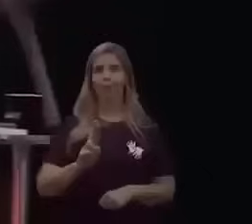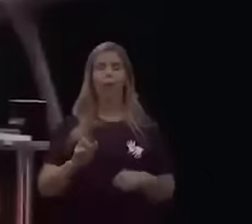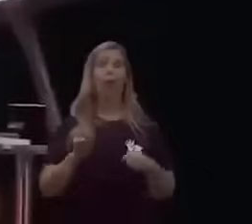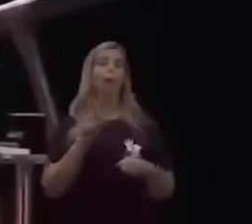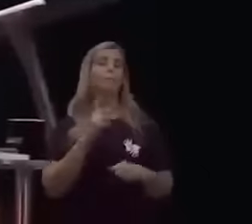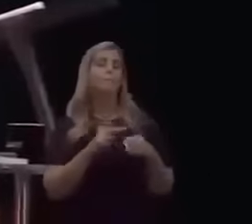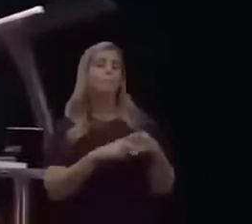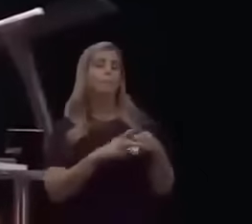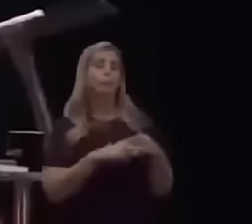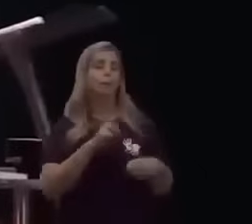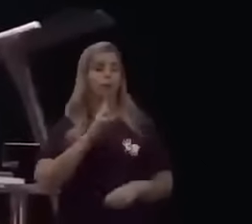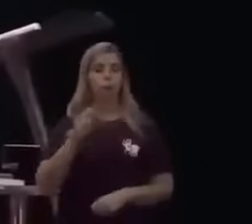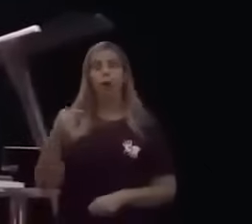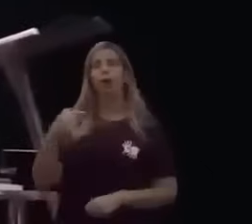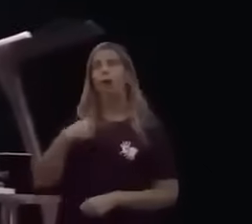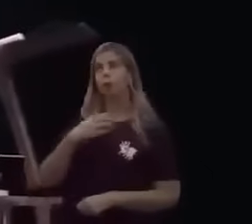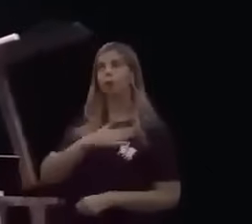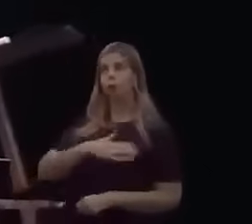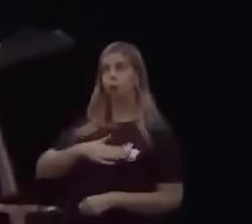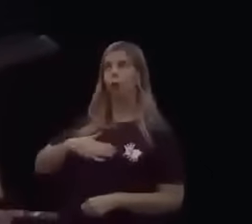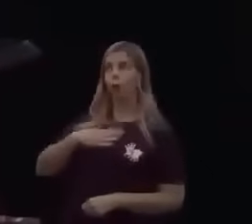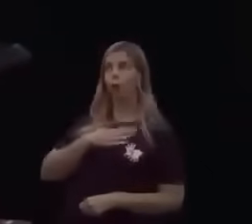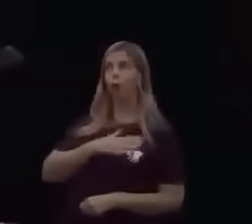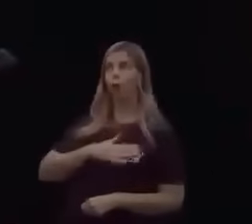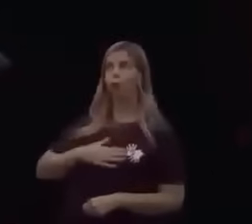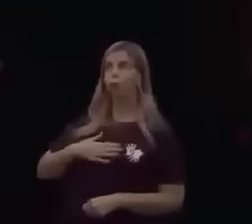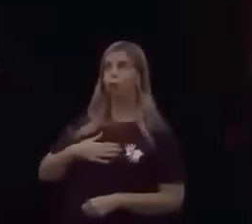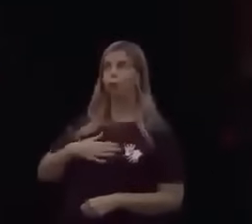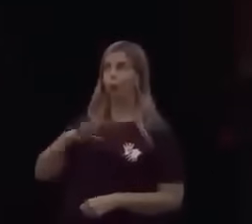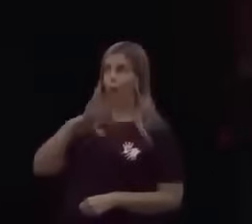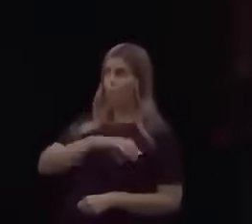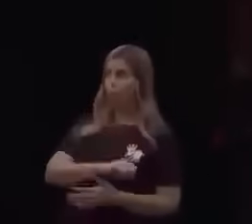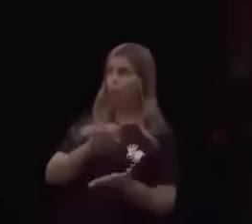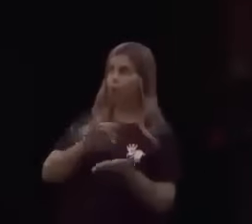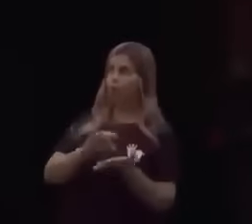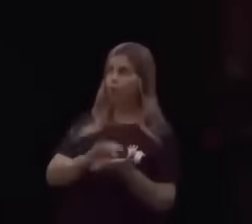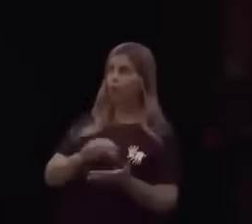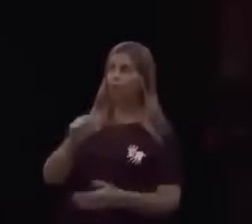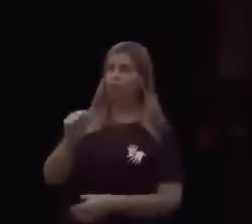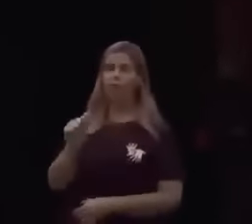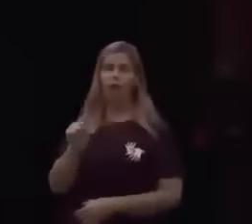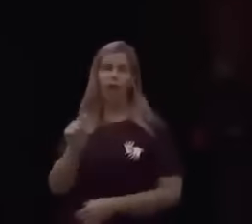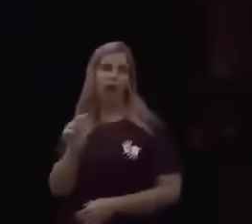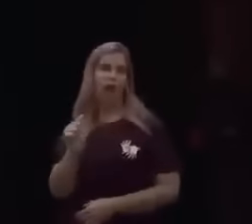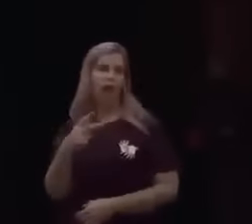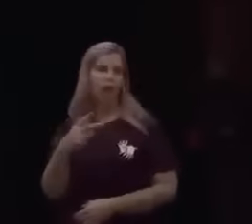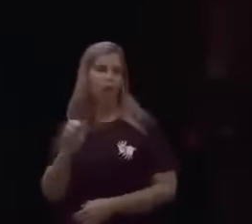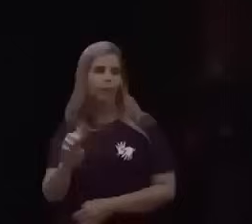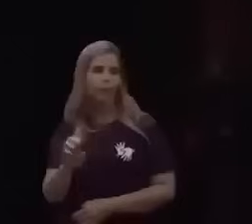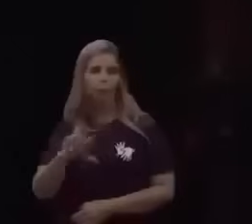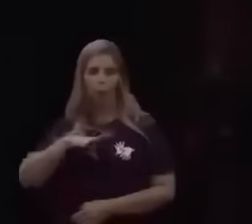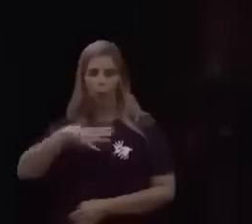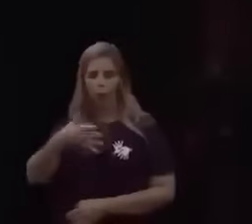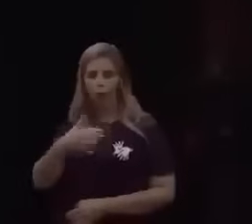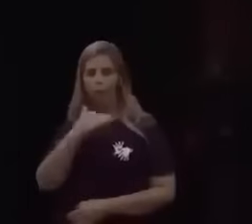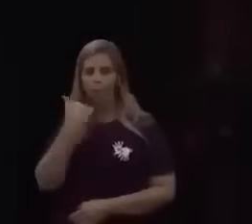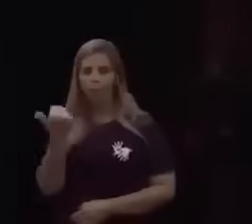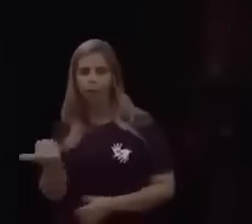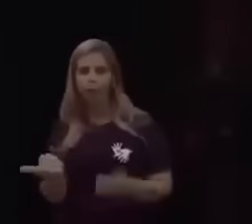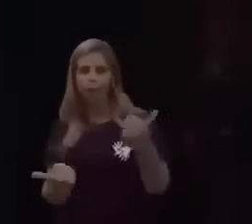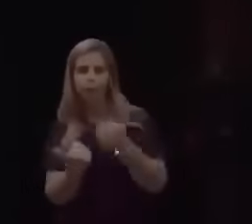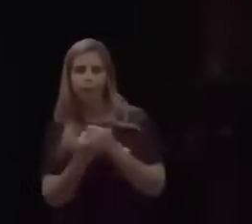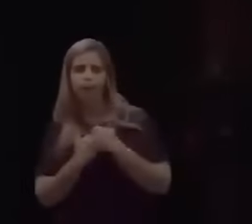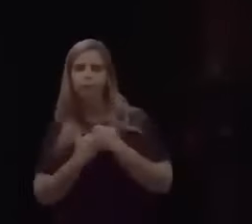O que Pedro respondeu foi mais ou menos assim, olha Senhor, amor ágape eu não tenho. Eu não tenho coragem de morrer por ti, eu não tenho coragem de dar minha vida por